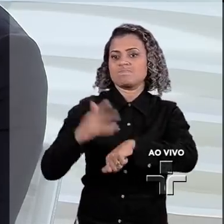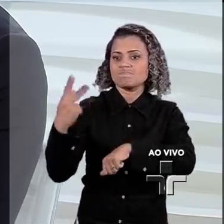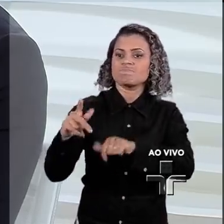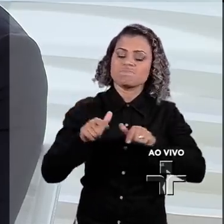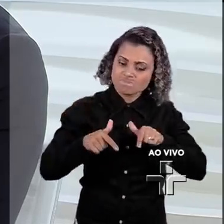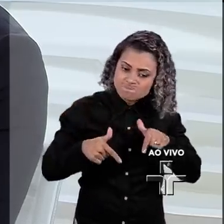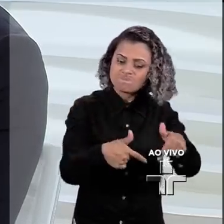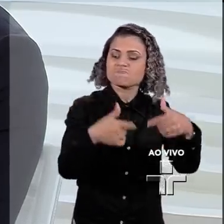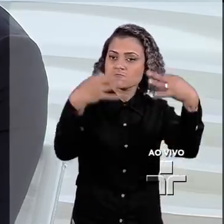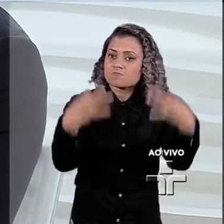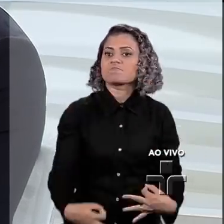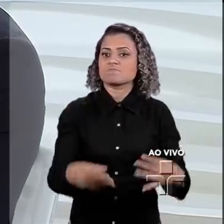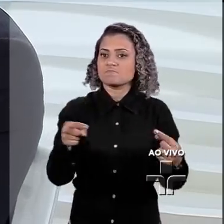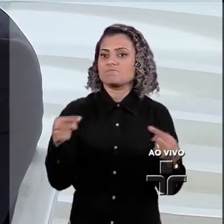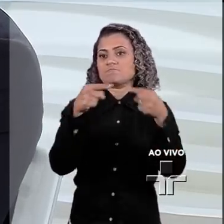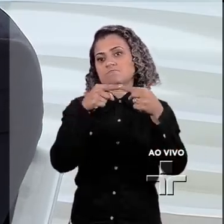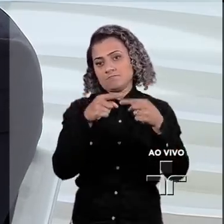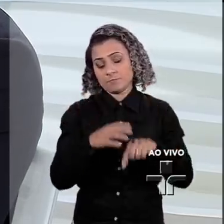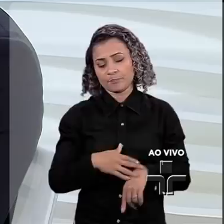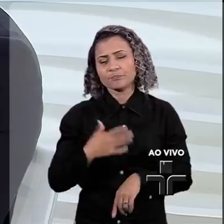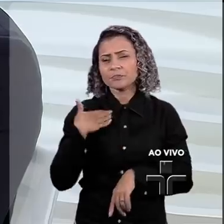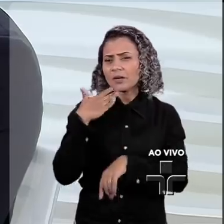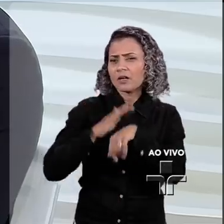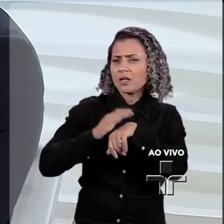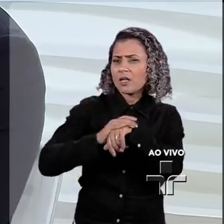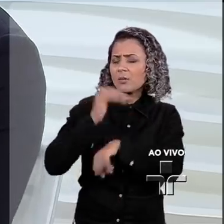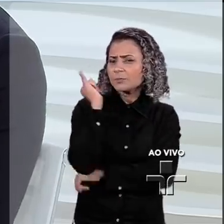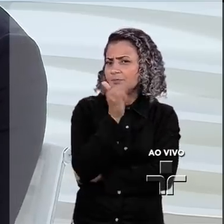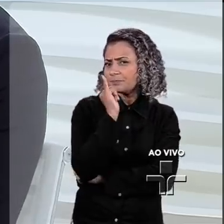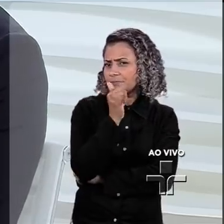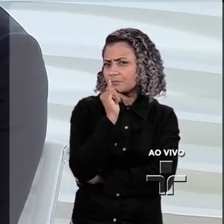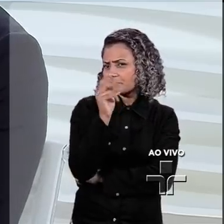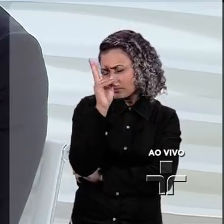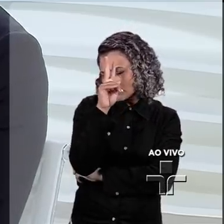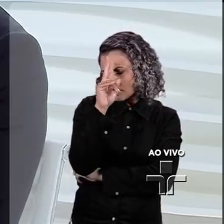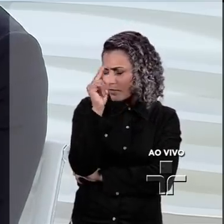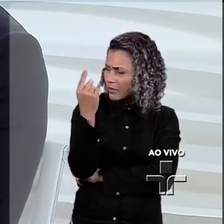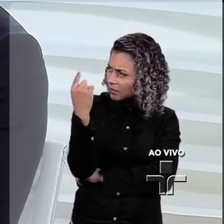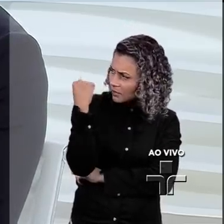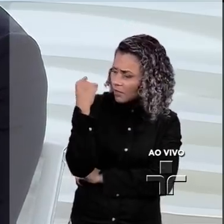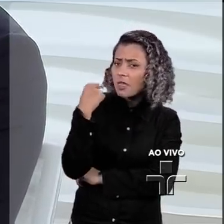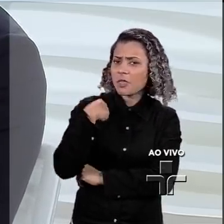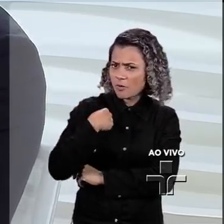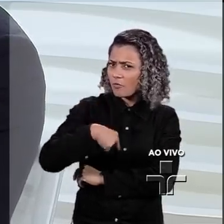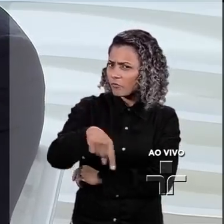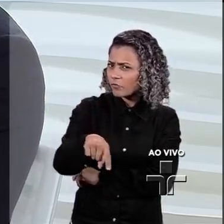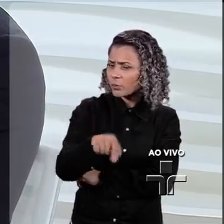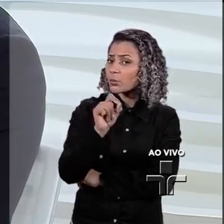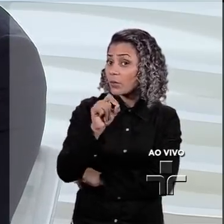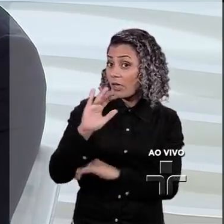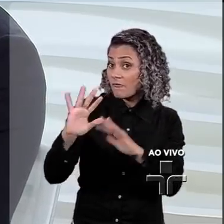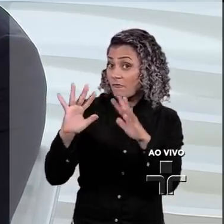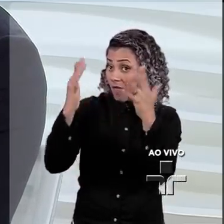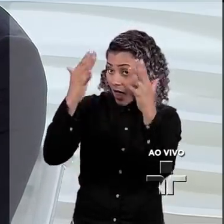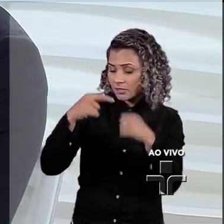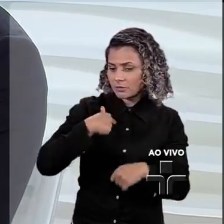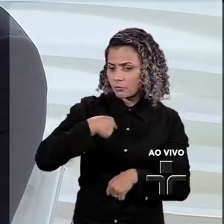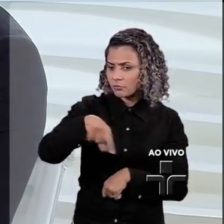costumo contar uma história de quando eu fui numa festa,